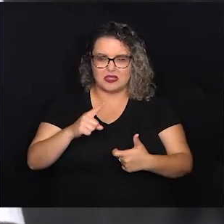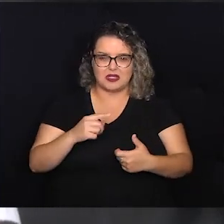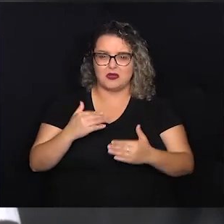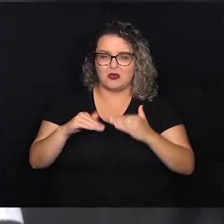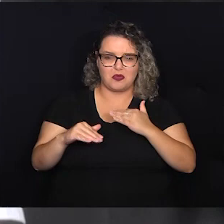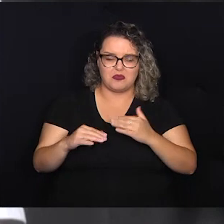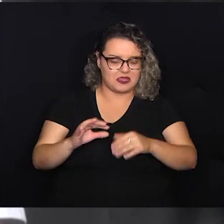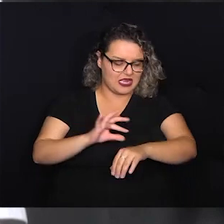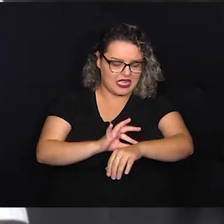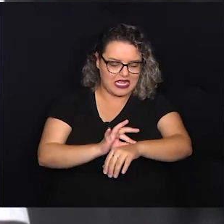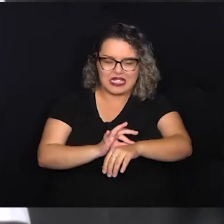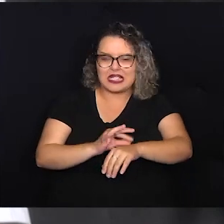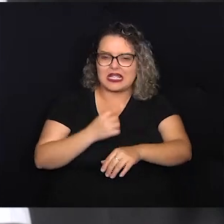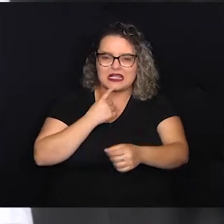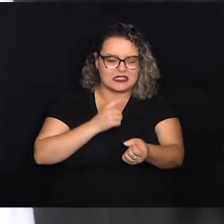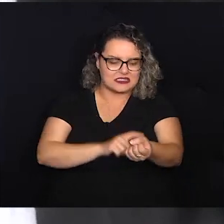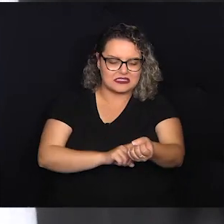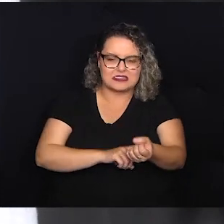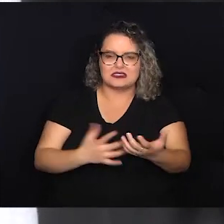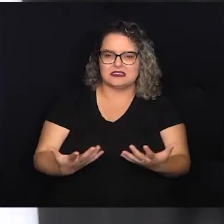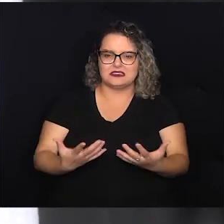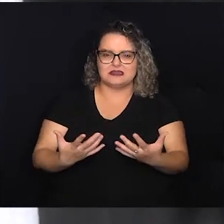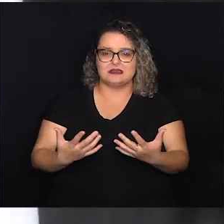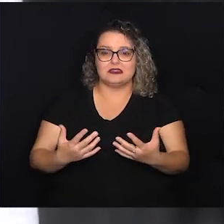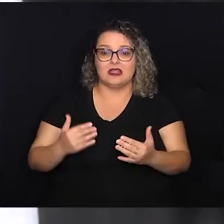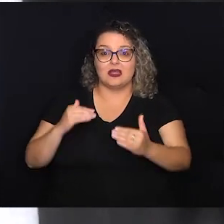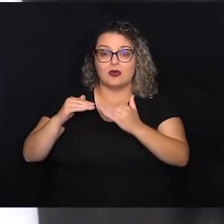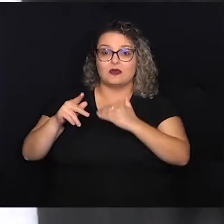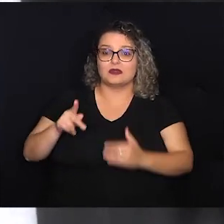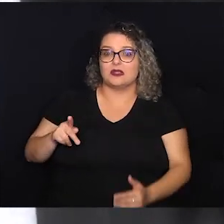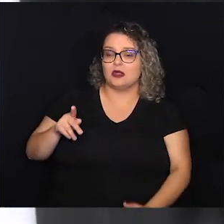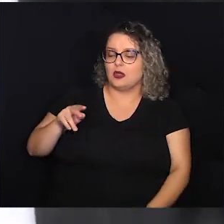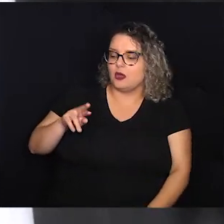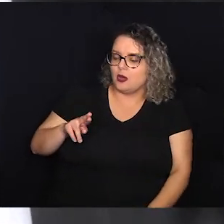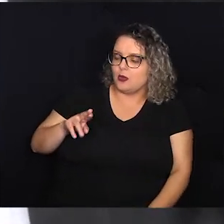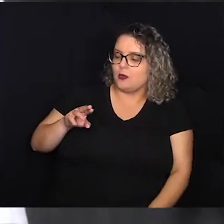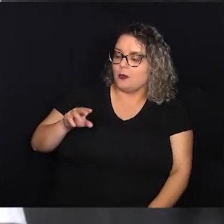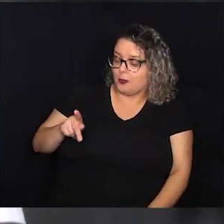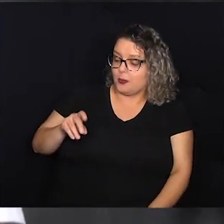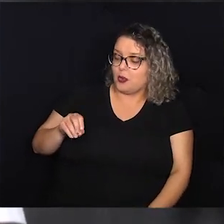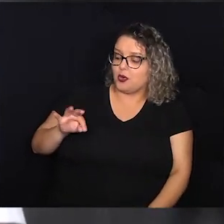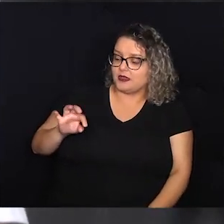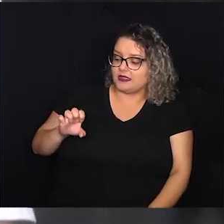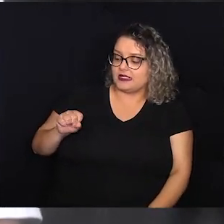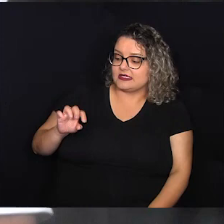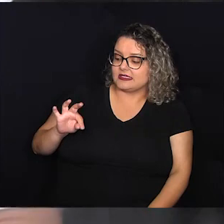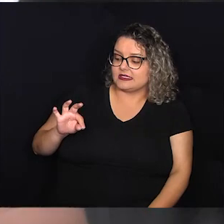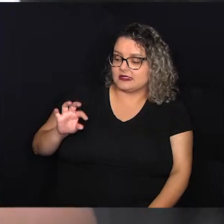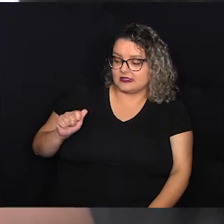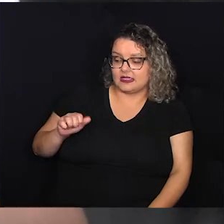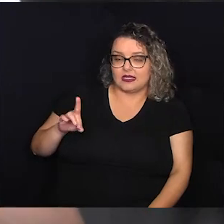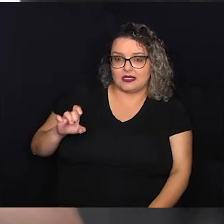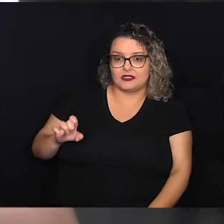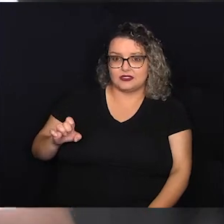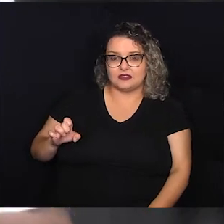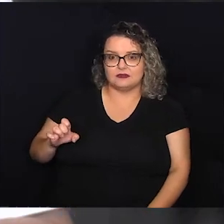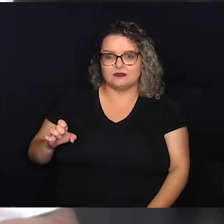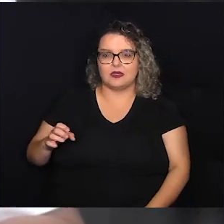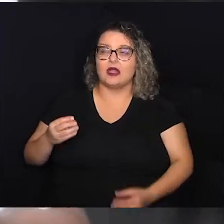potestades. E aquela força do perdão, no outro dia, Deus me fez um Sansão. Eu já estava praticamente sem